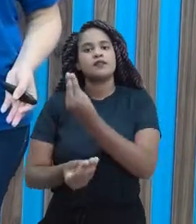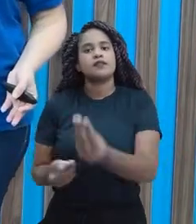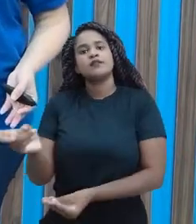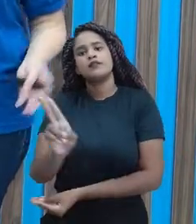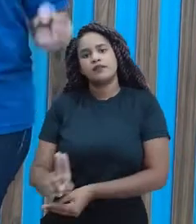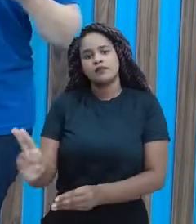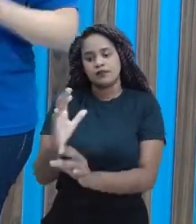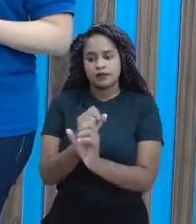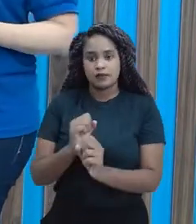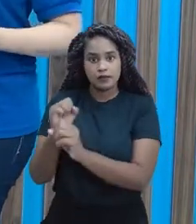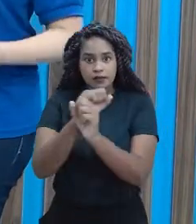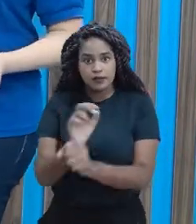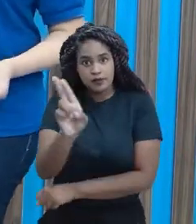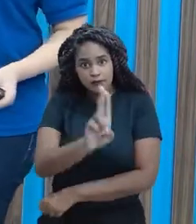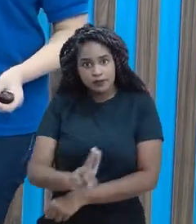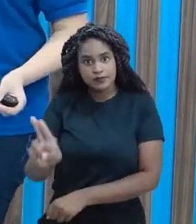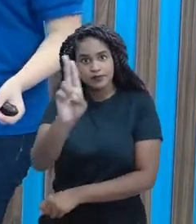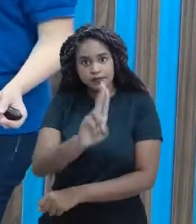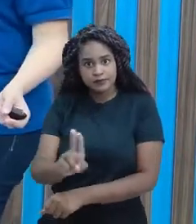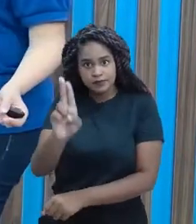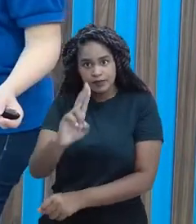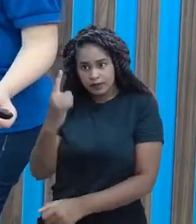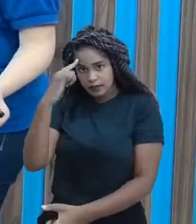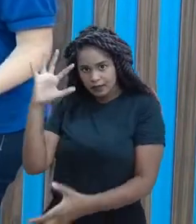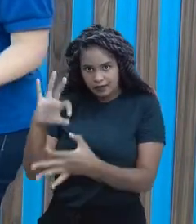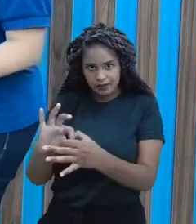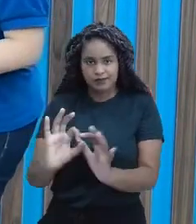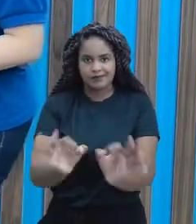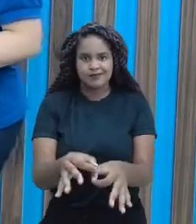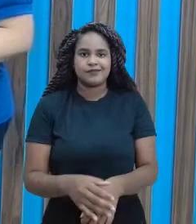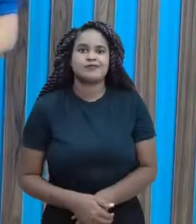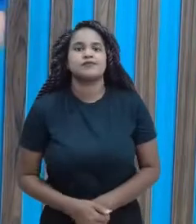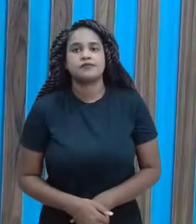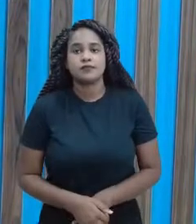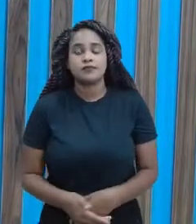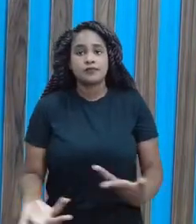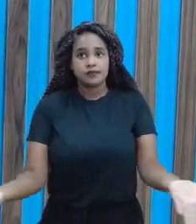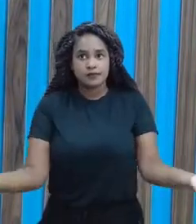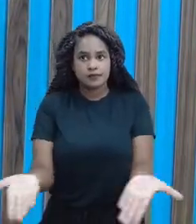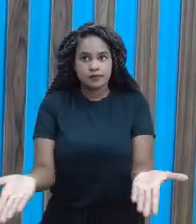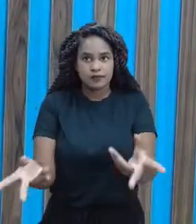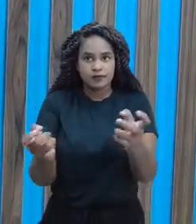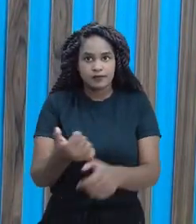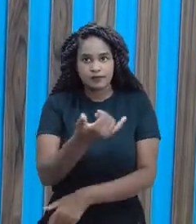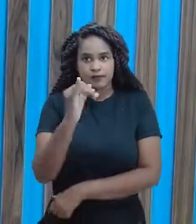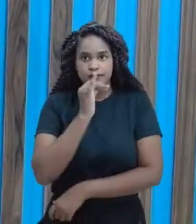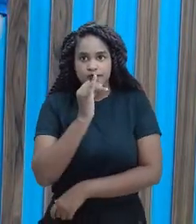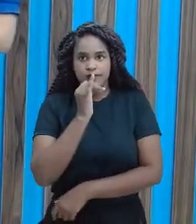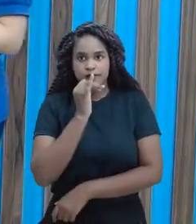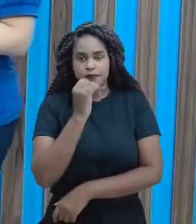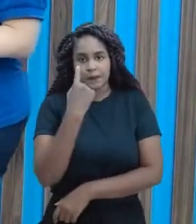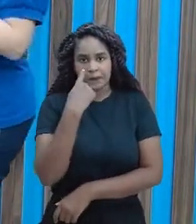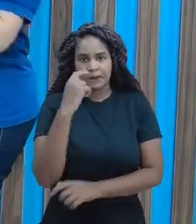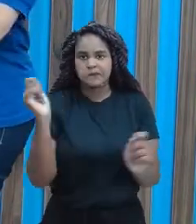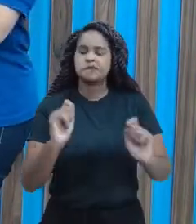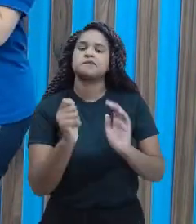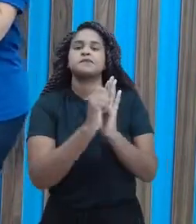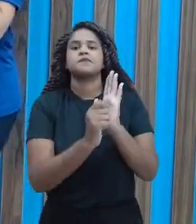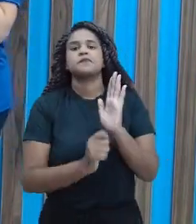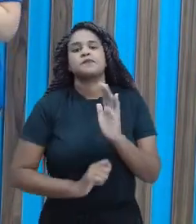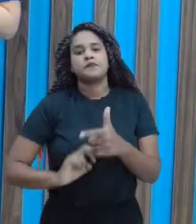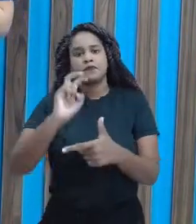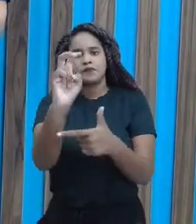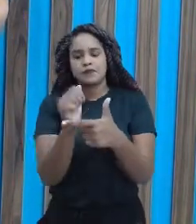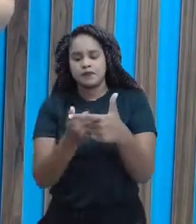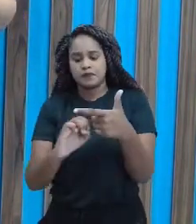o cálculo utilizando desse raciocínio, tá? Vamos observar aqui um outro exemplo. A gente pode escrever 5